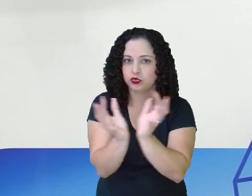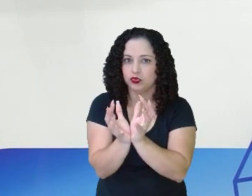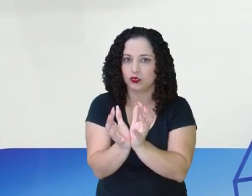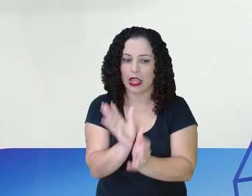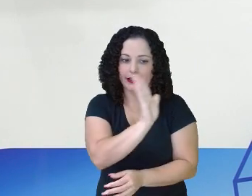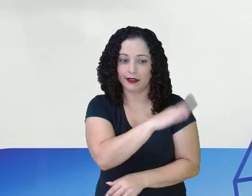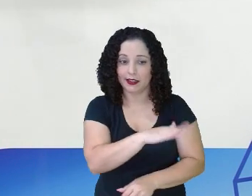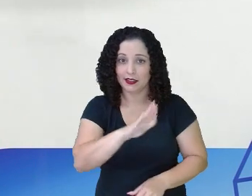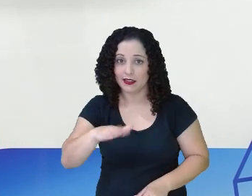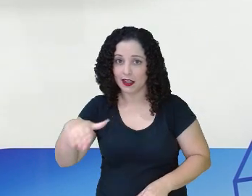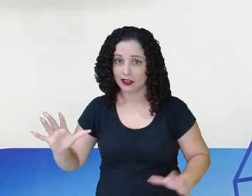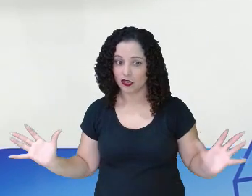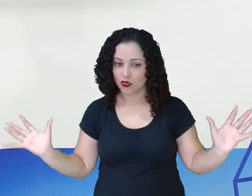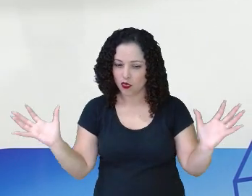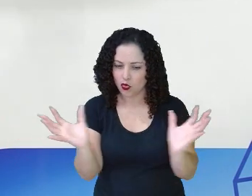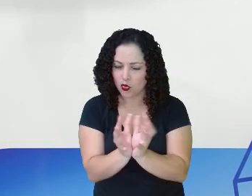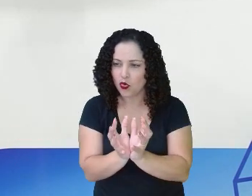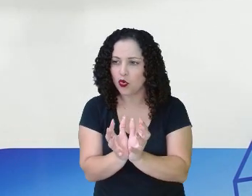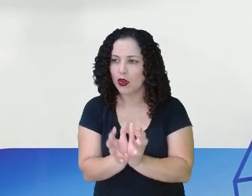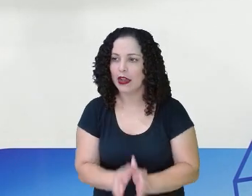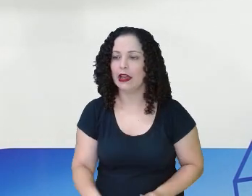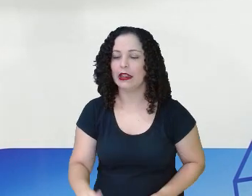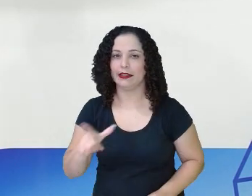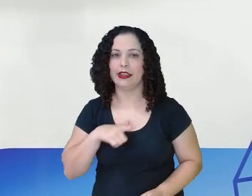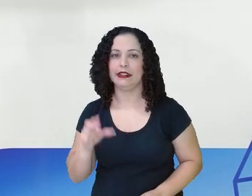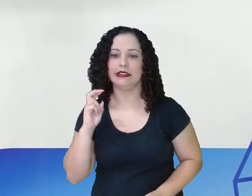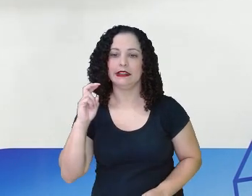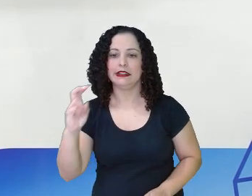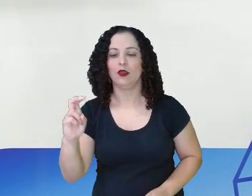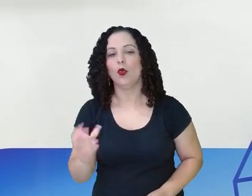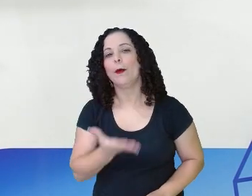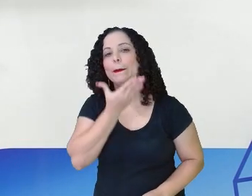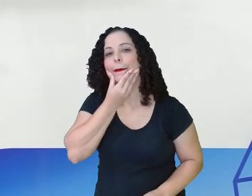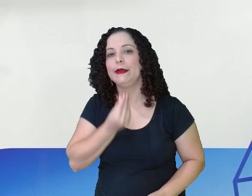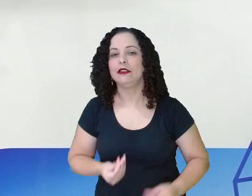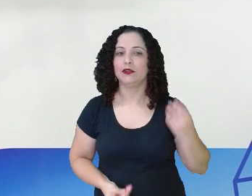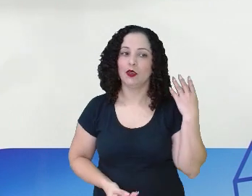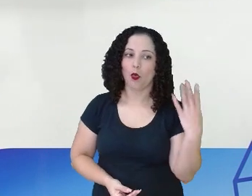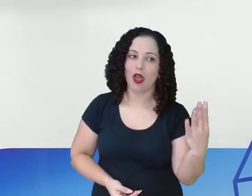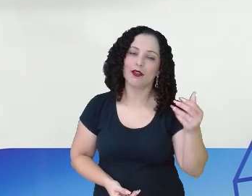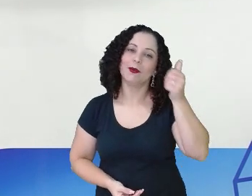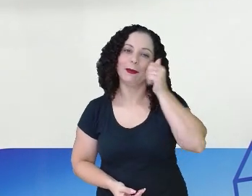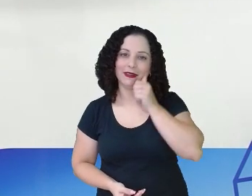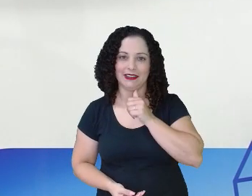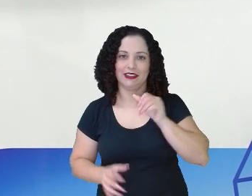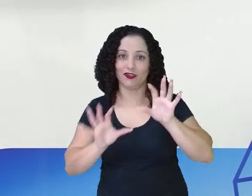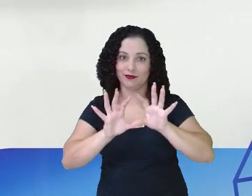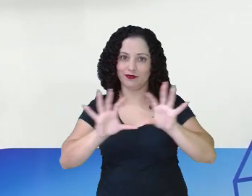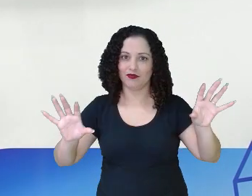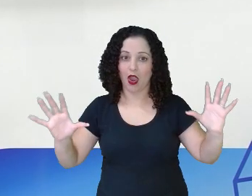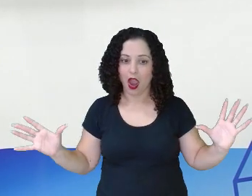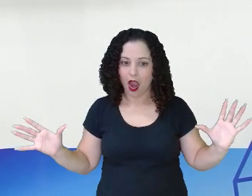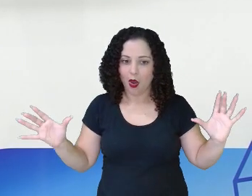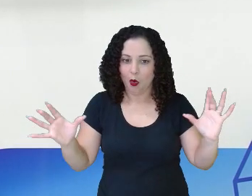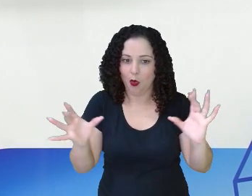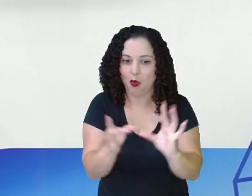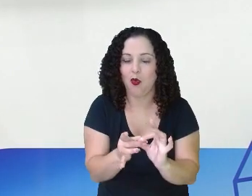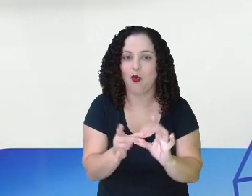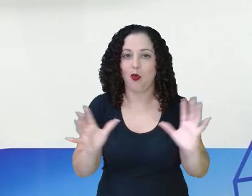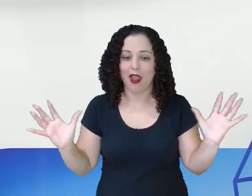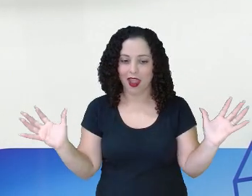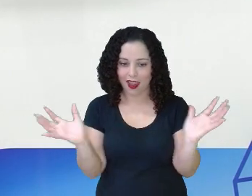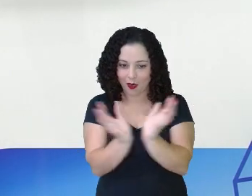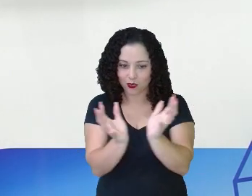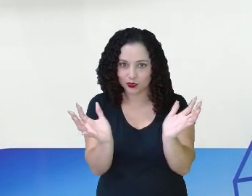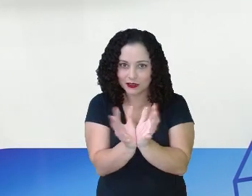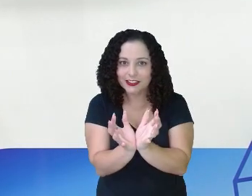crianças, onde eu terei 5 meninos e 4 meninas. Vou